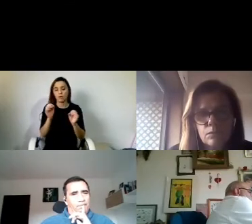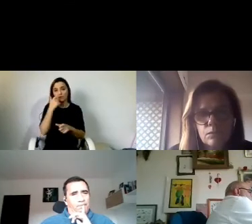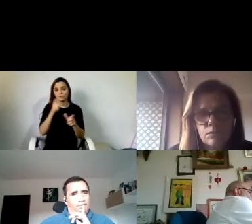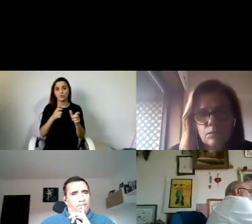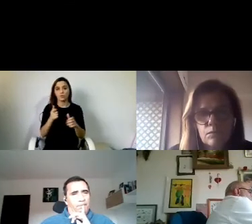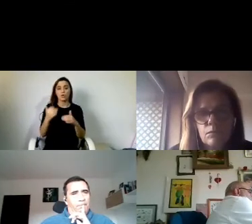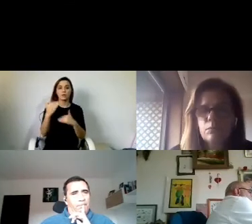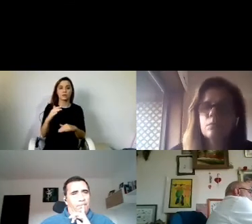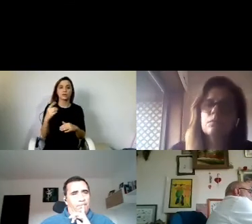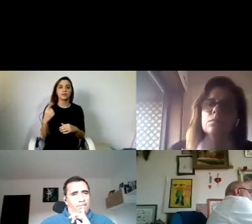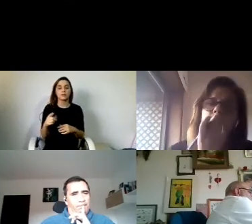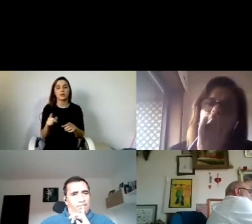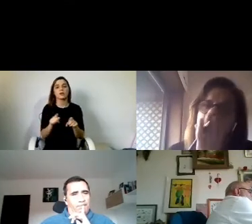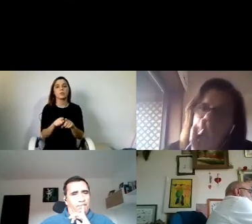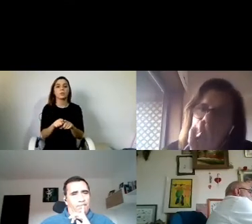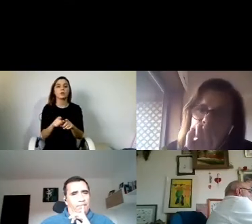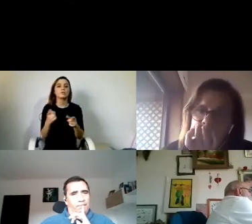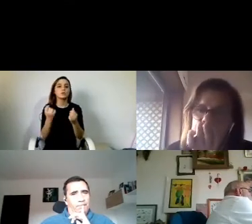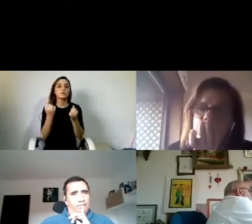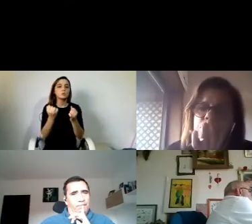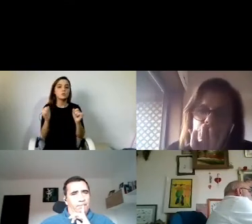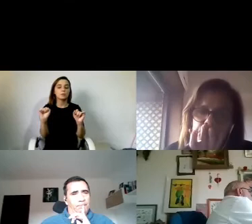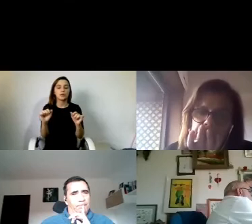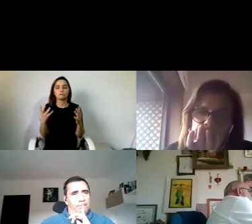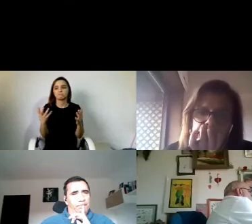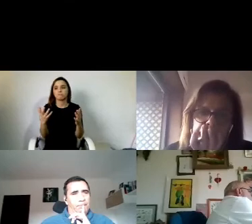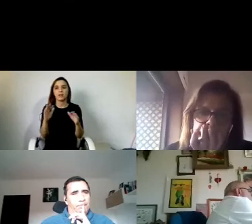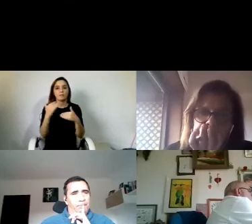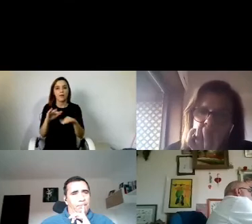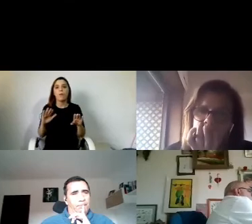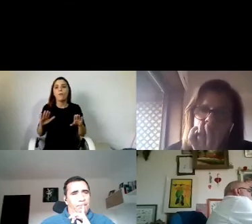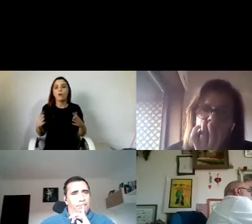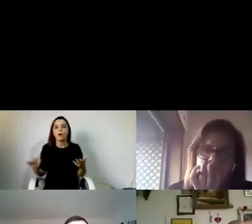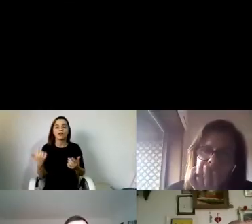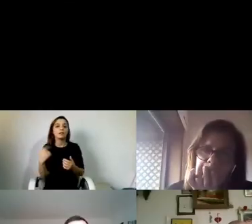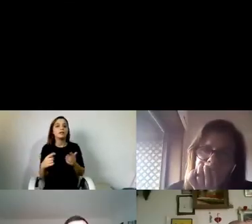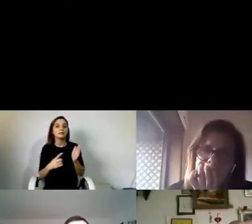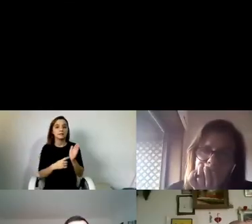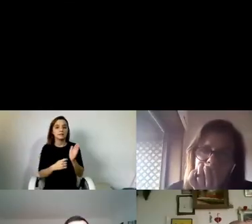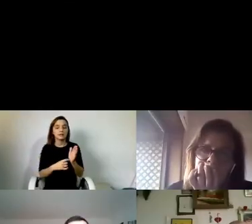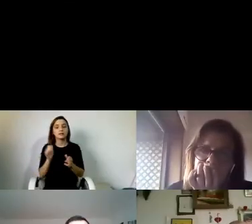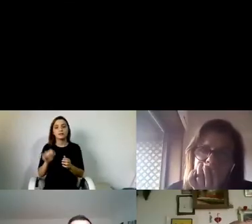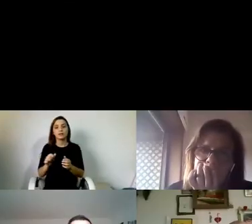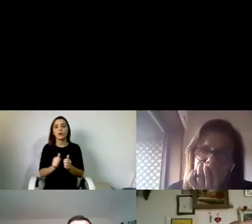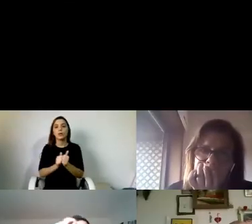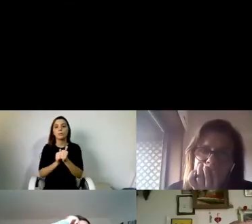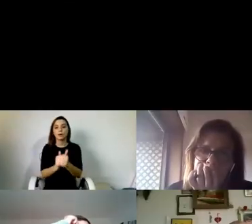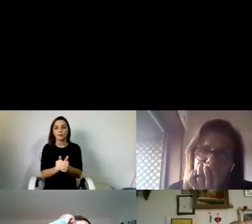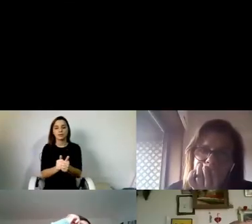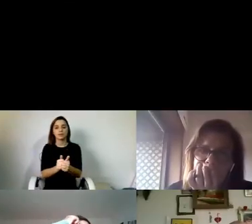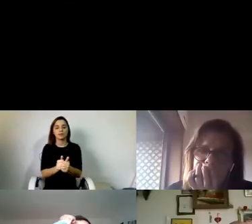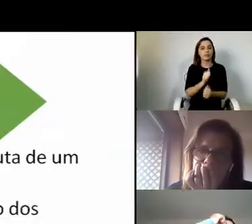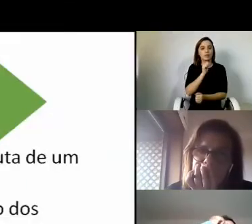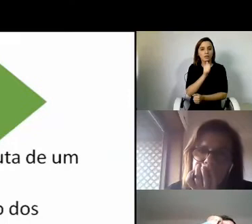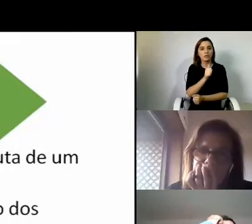autonomia, seja ela qual for, têm a necessidade absoluta de um acompanhamento constante. É